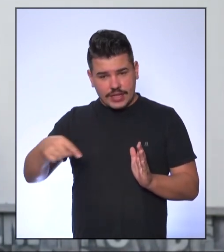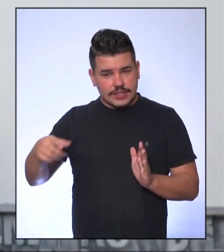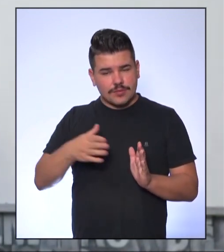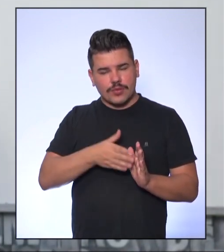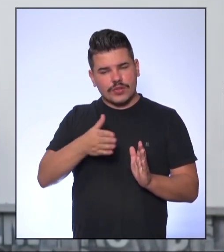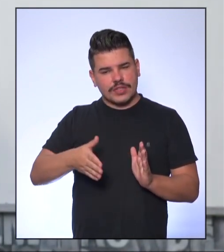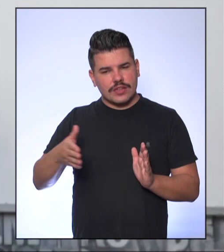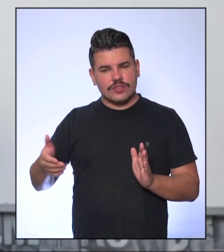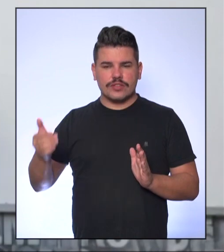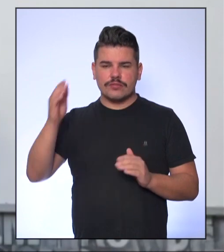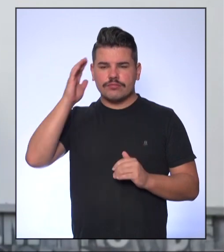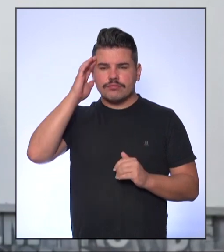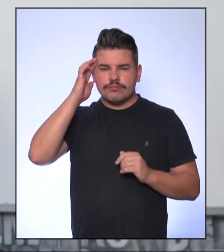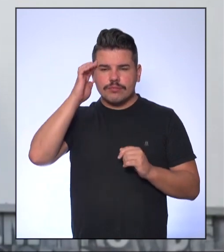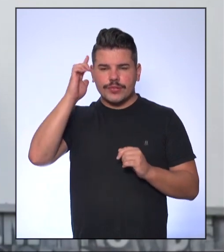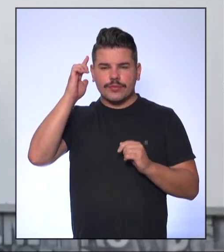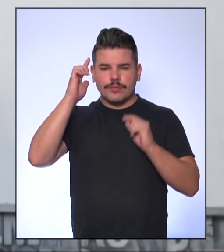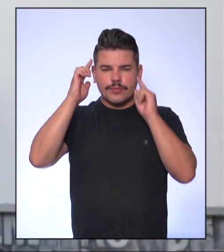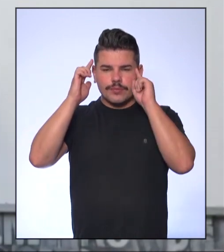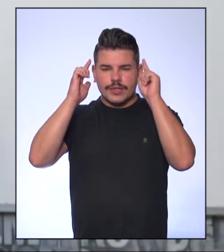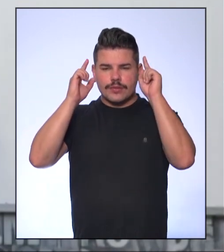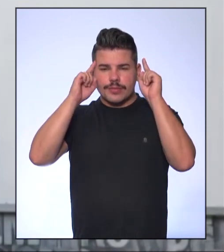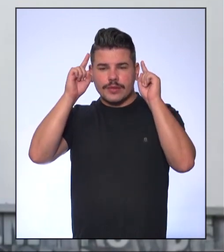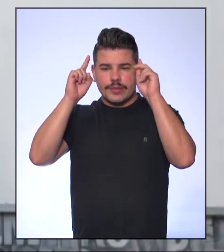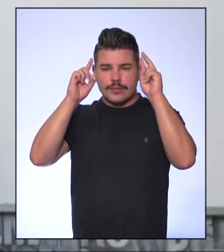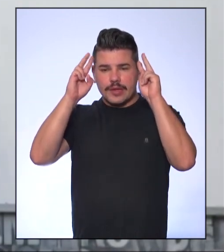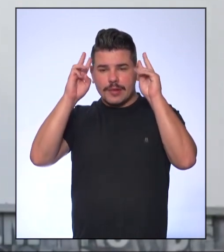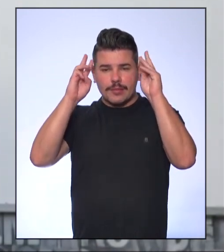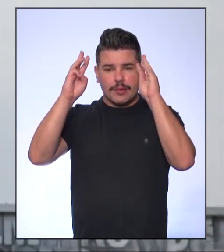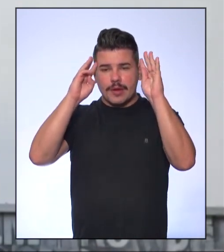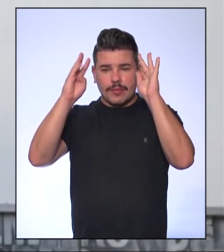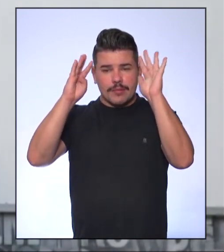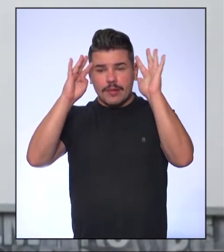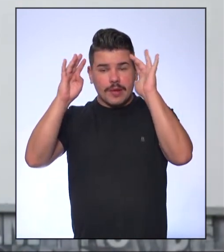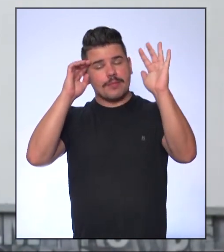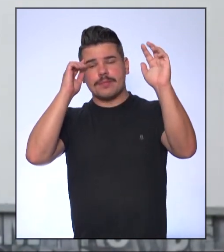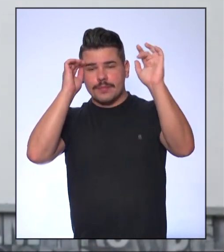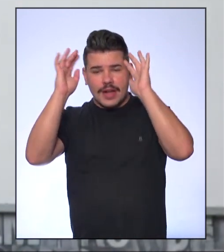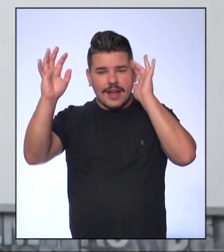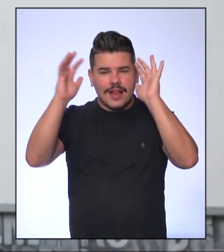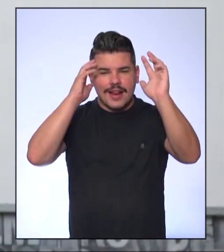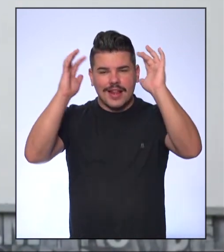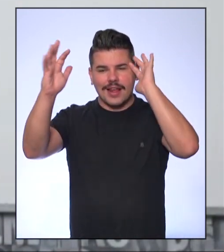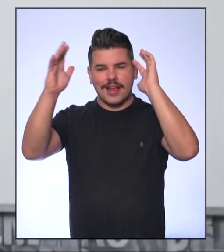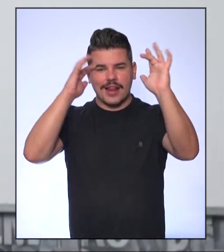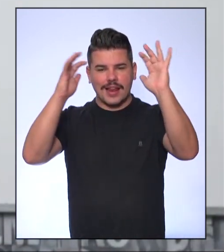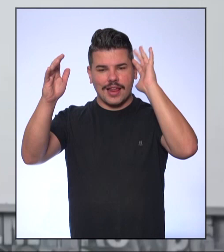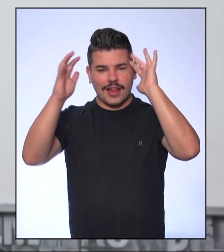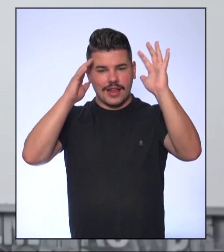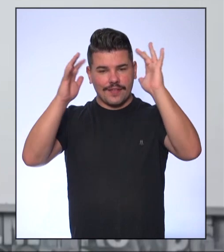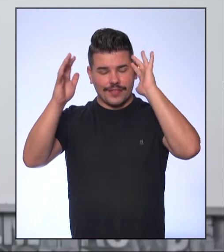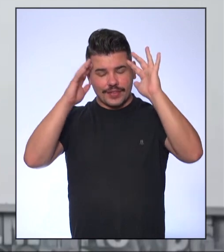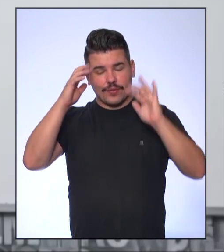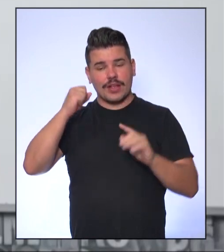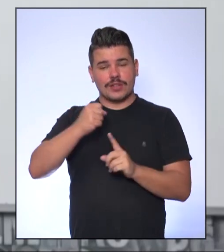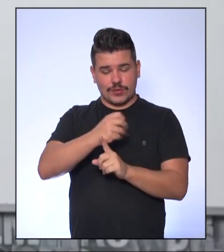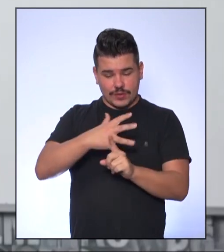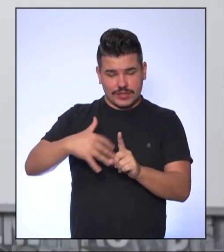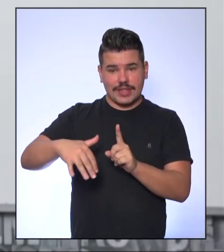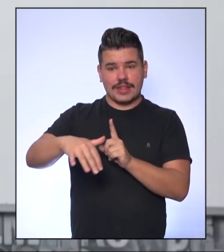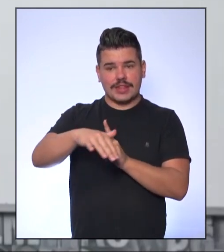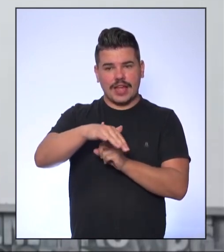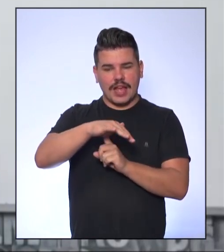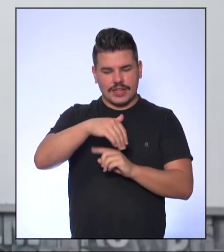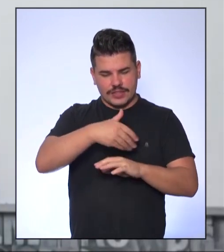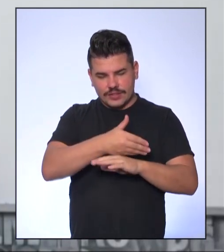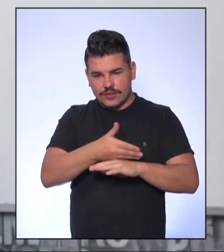reflexão. Serão esses aqui que irão promover um elo de mudança da sociedade moderna,